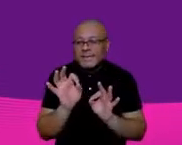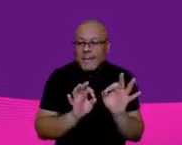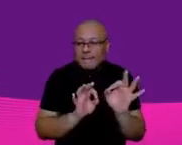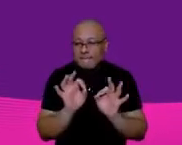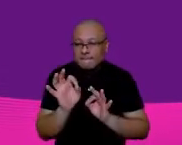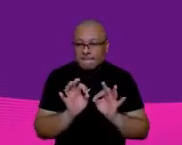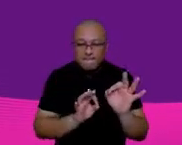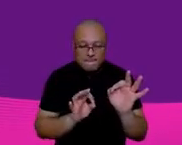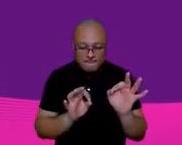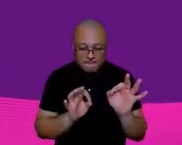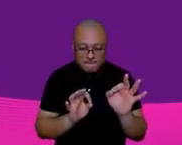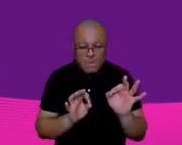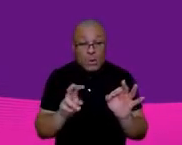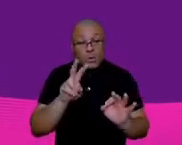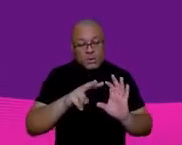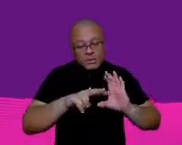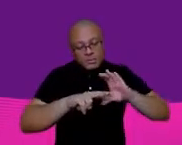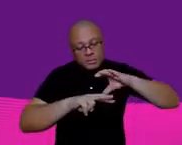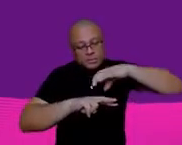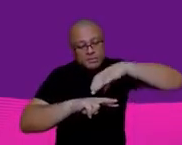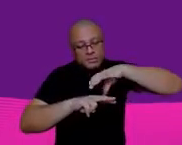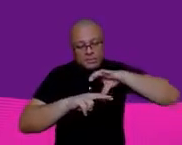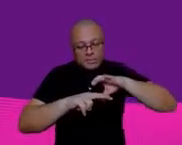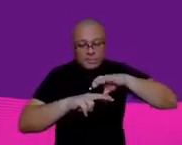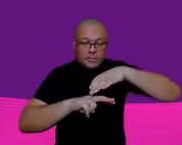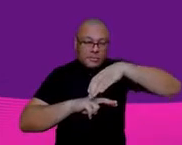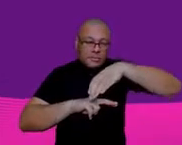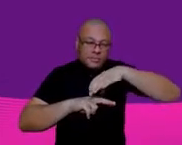a tomografia.